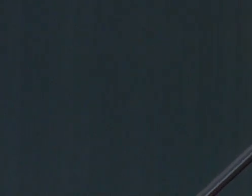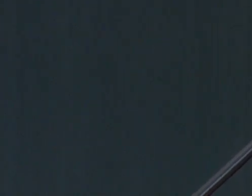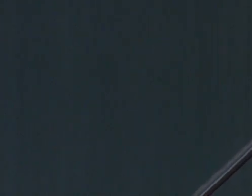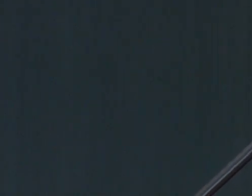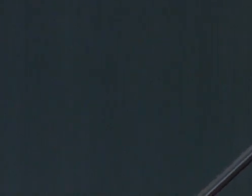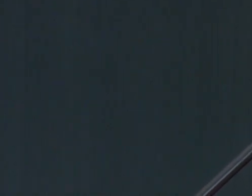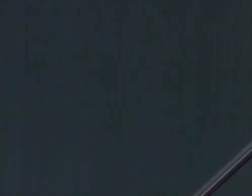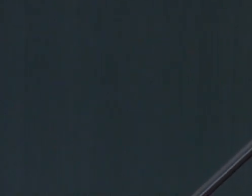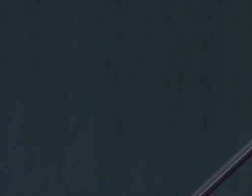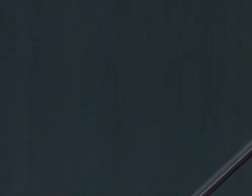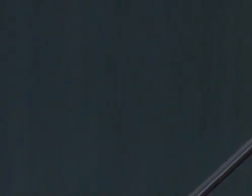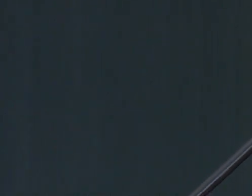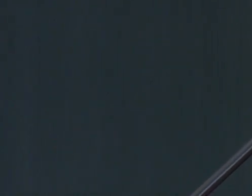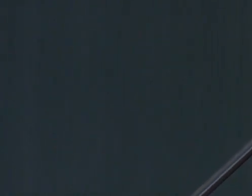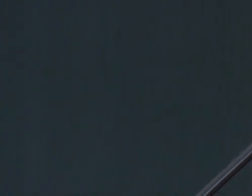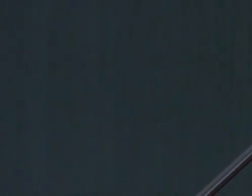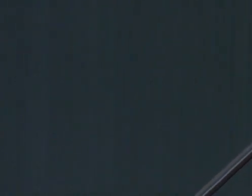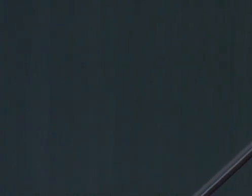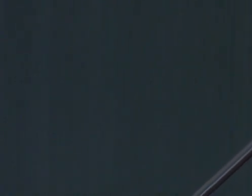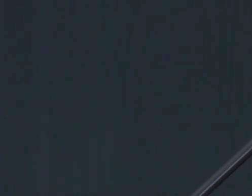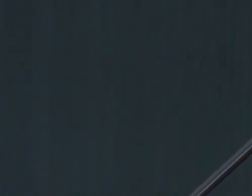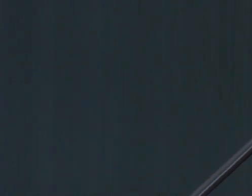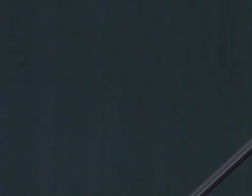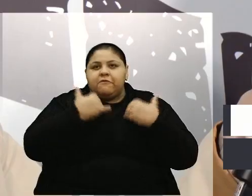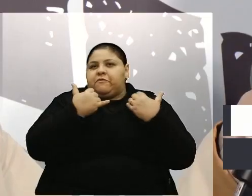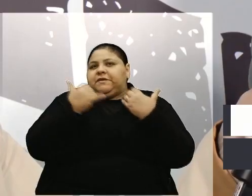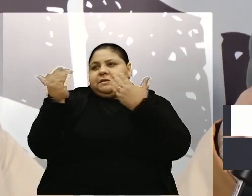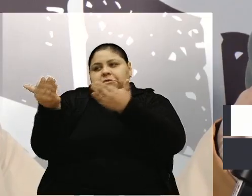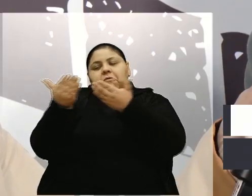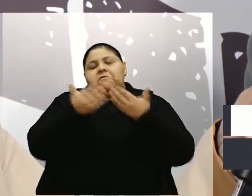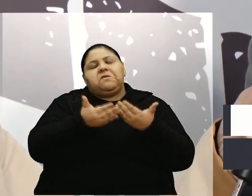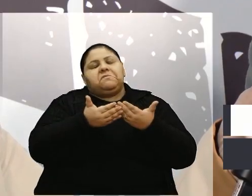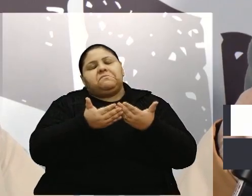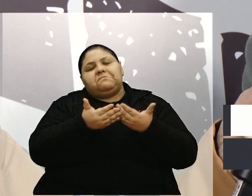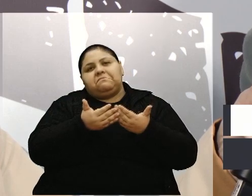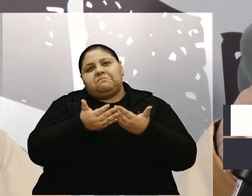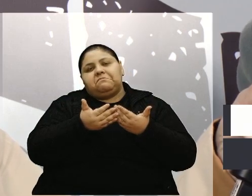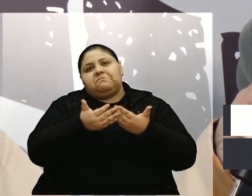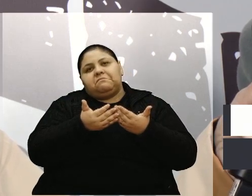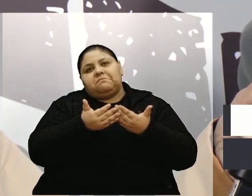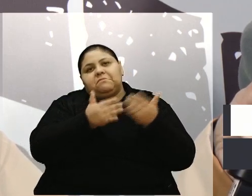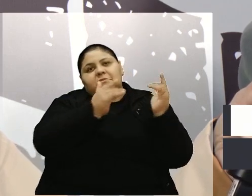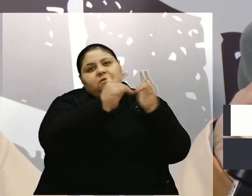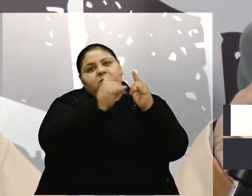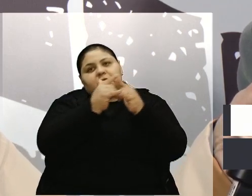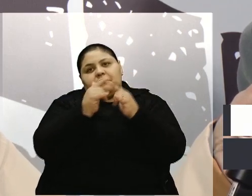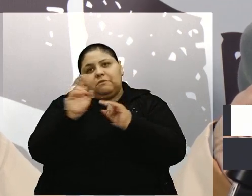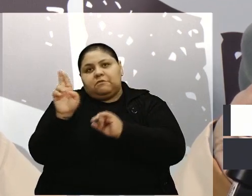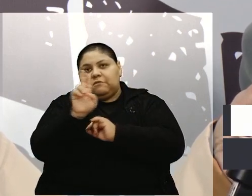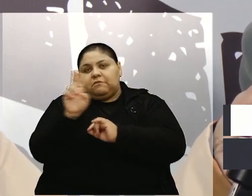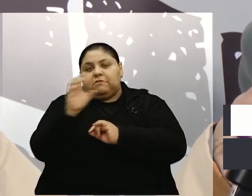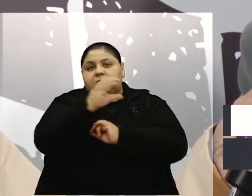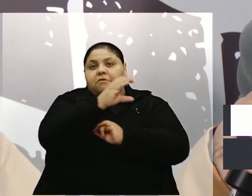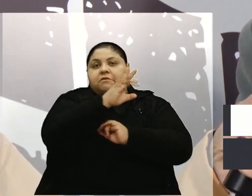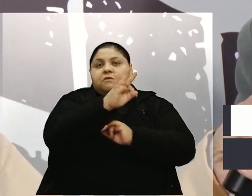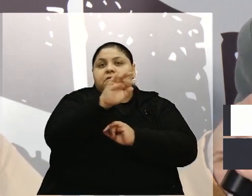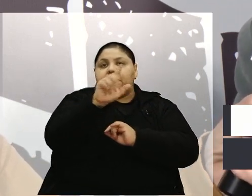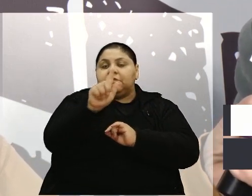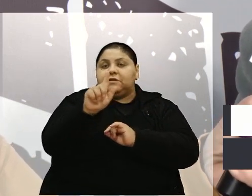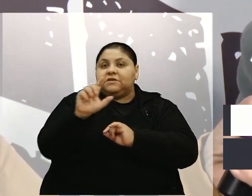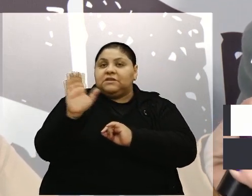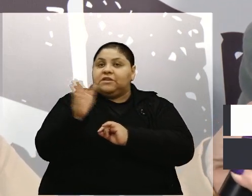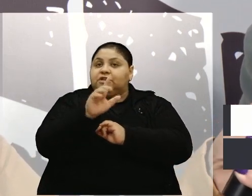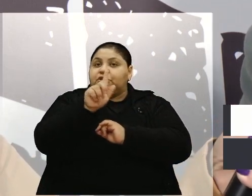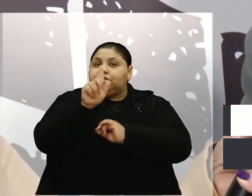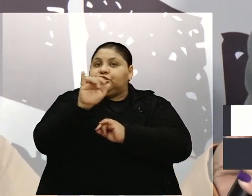nesse sábado eu tive o prazer de ser convidado para uma entidade que se chama CTG Ginete da